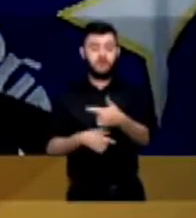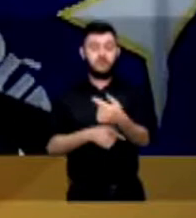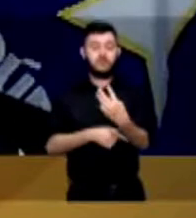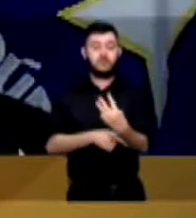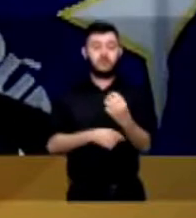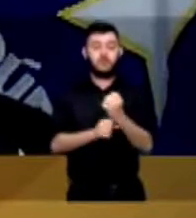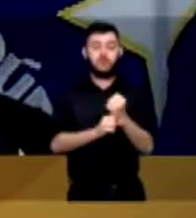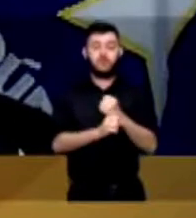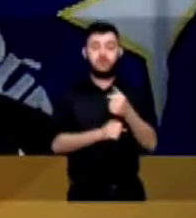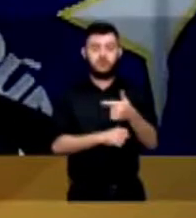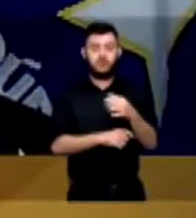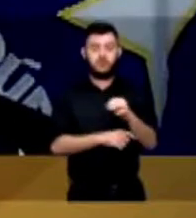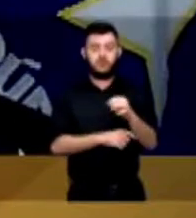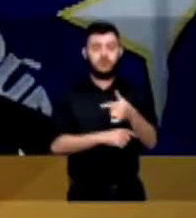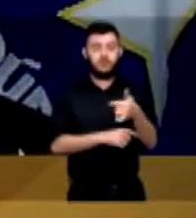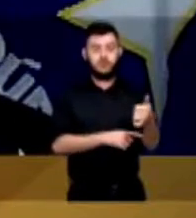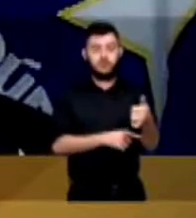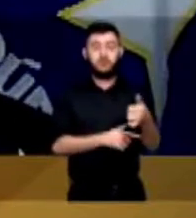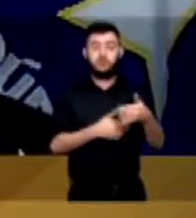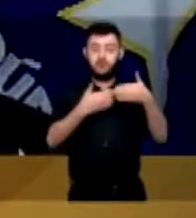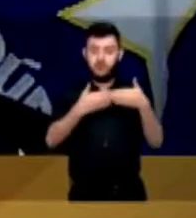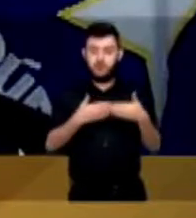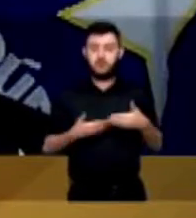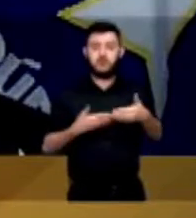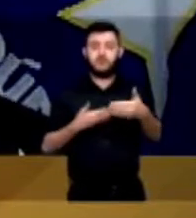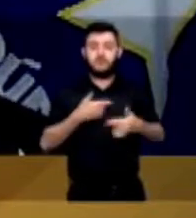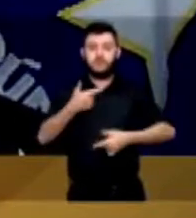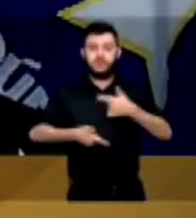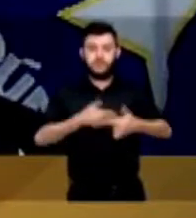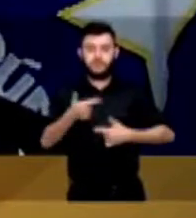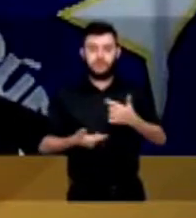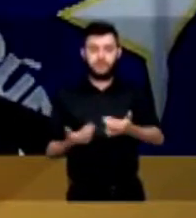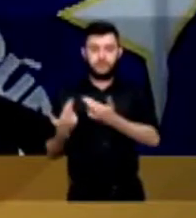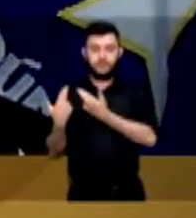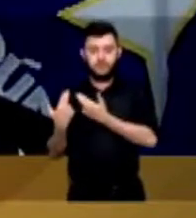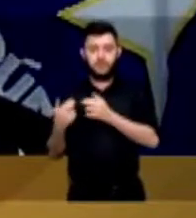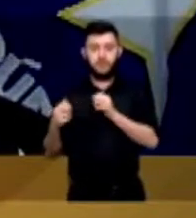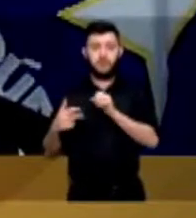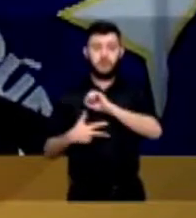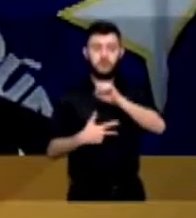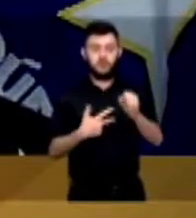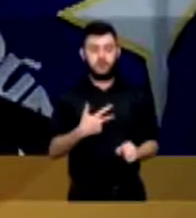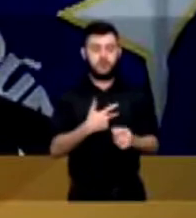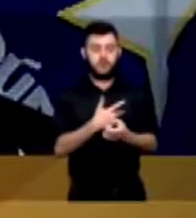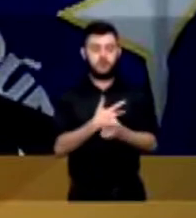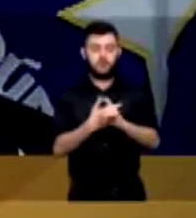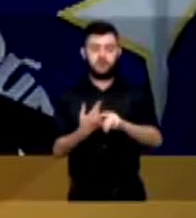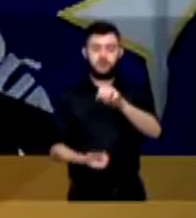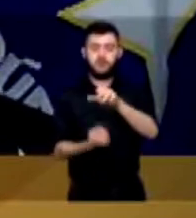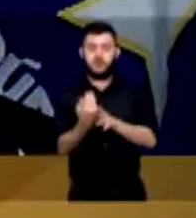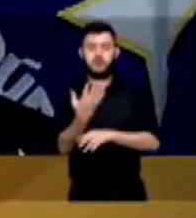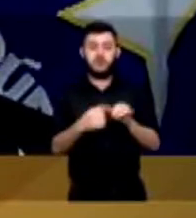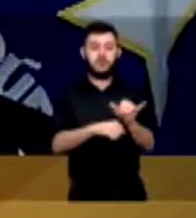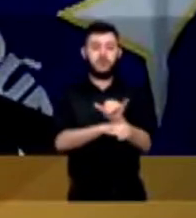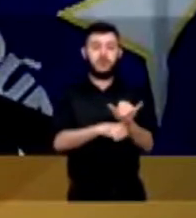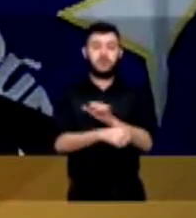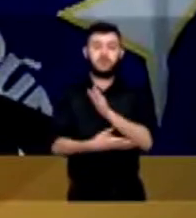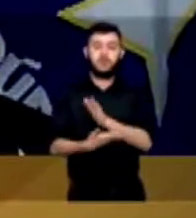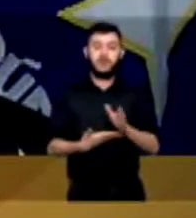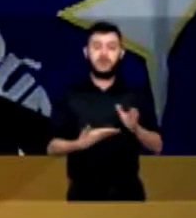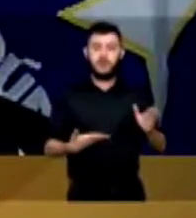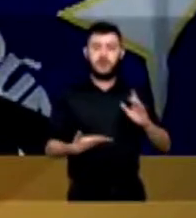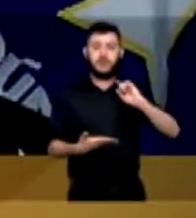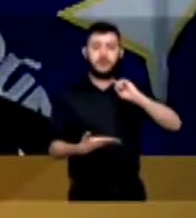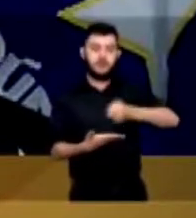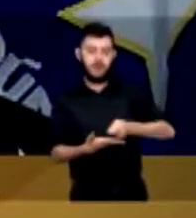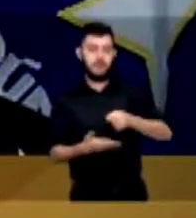de iniciativa do Poder Executivo, visando a instituir um novo sistema de parcelamento. A decisão a ser tomada